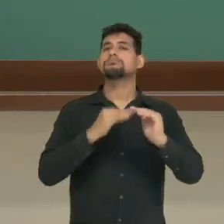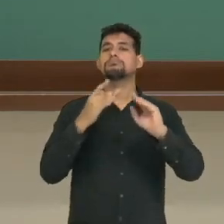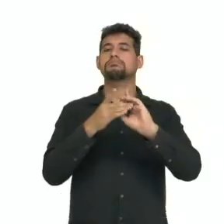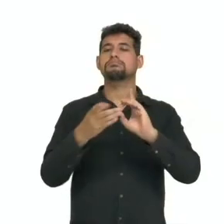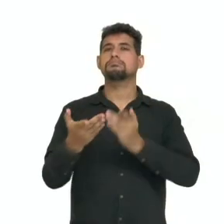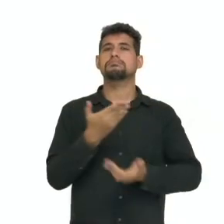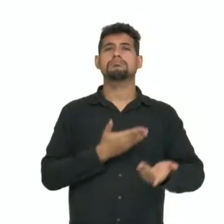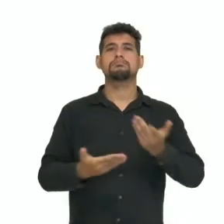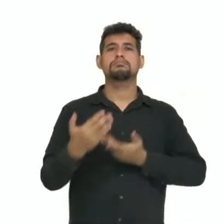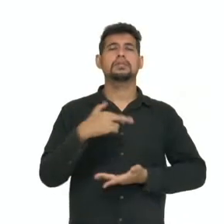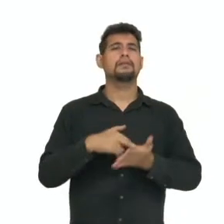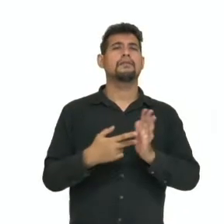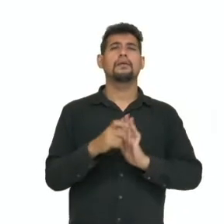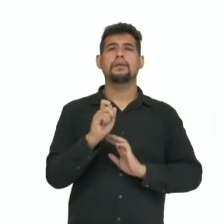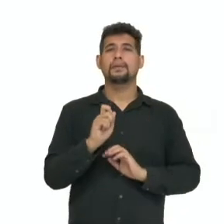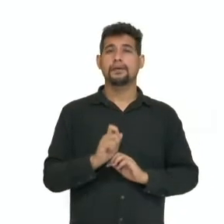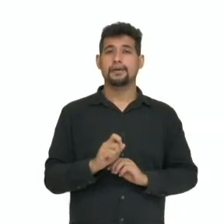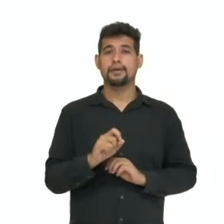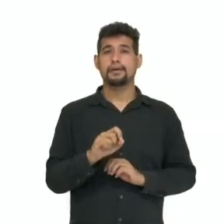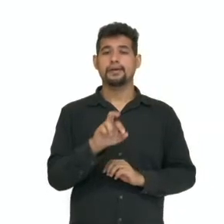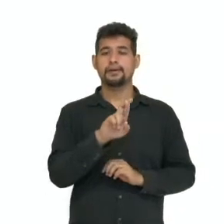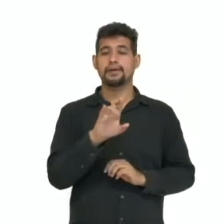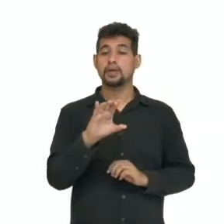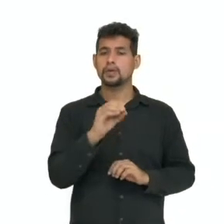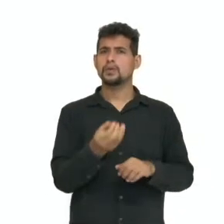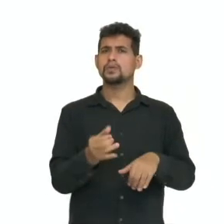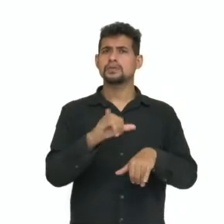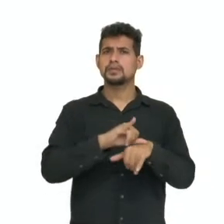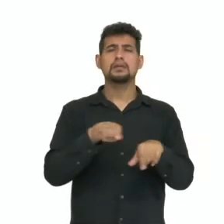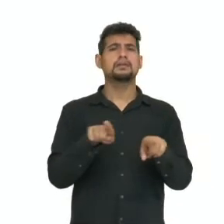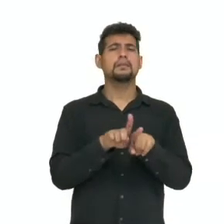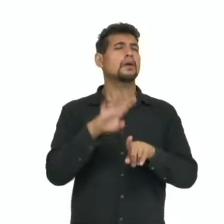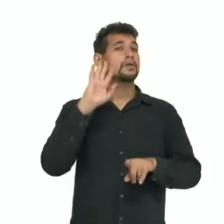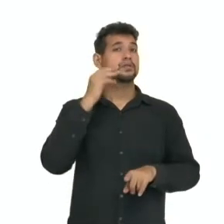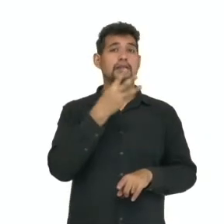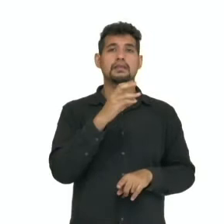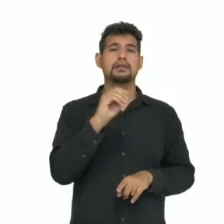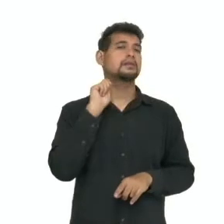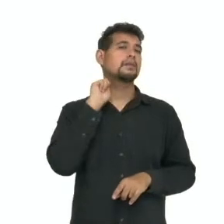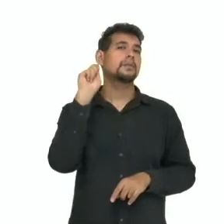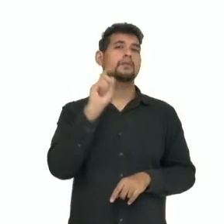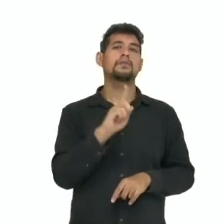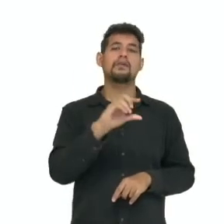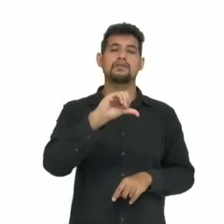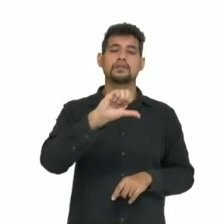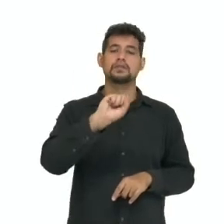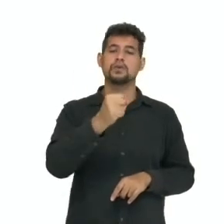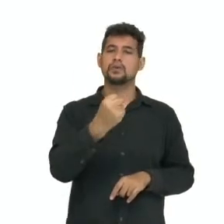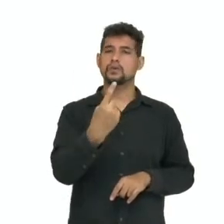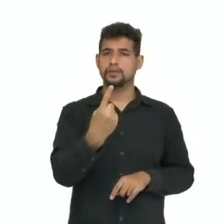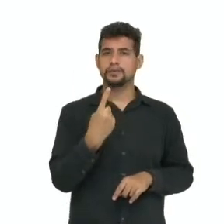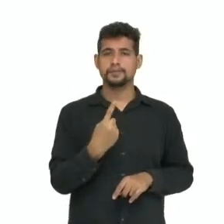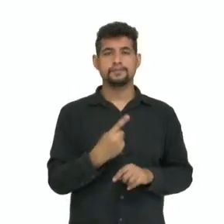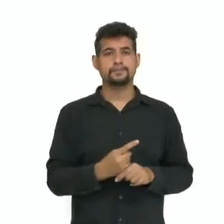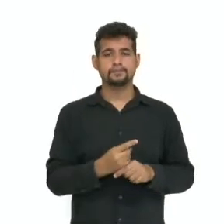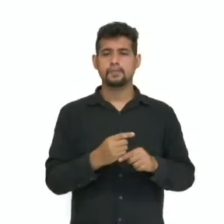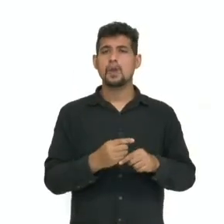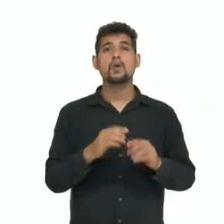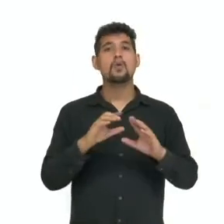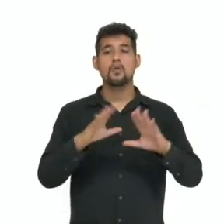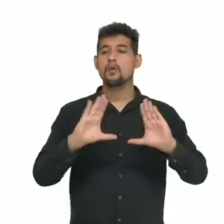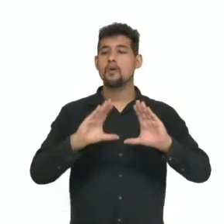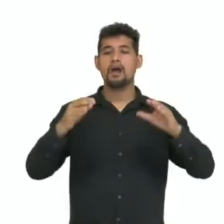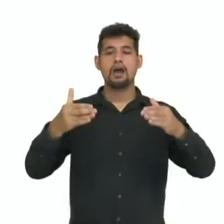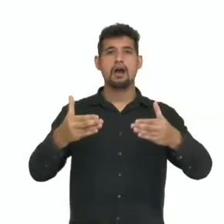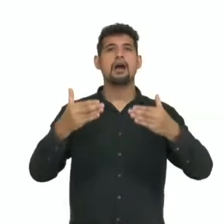democracia foi o atentado ao Rio Centro, que aconteceu dia 30 de abril de 1981. No pavilhão de shows